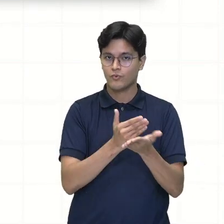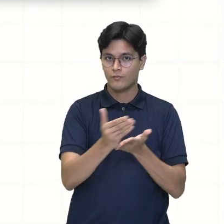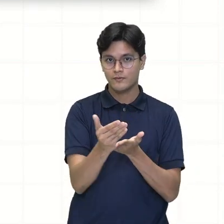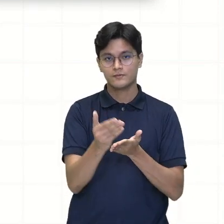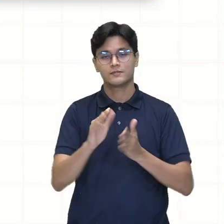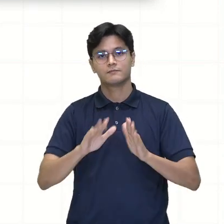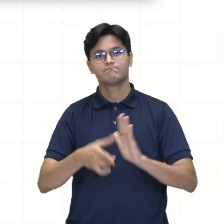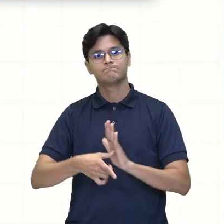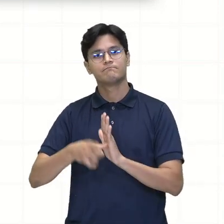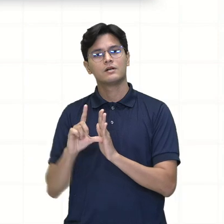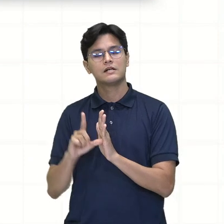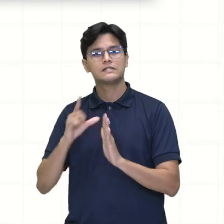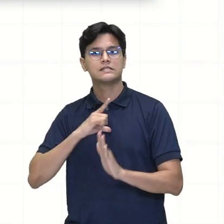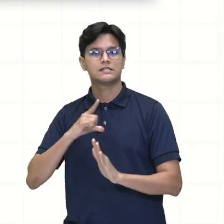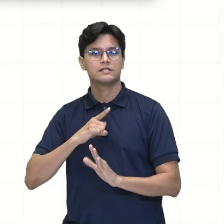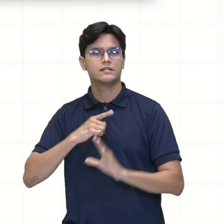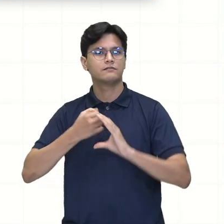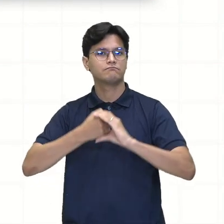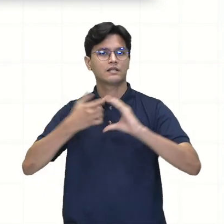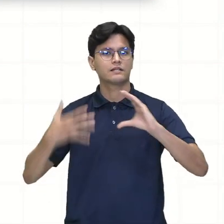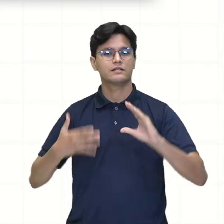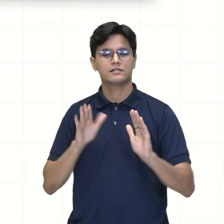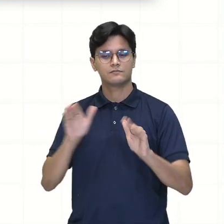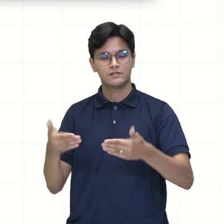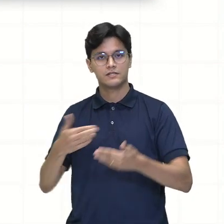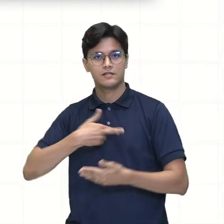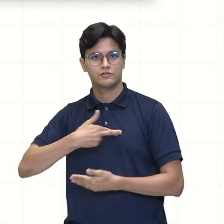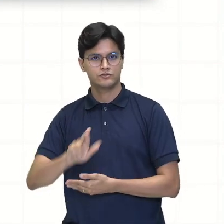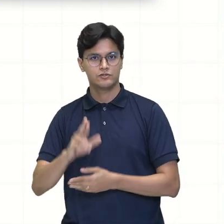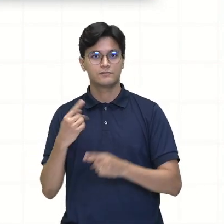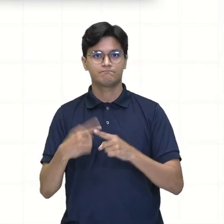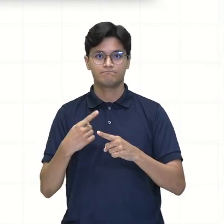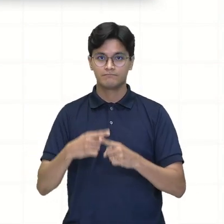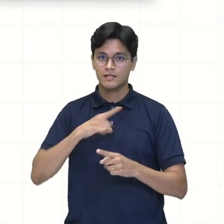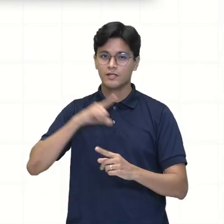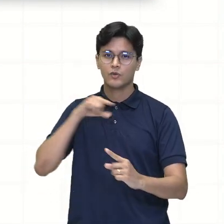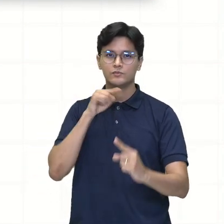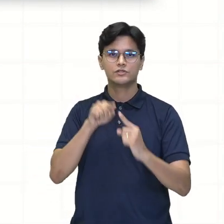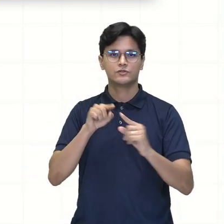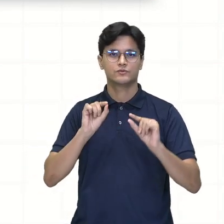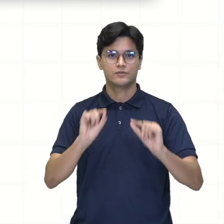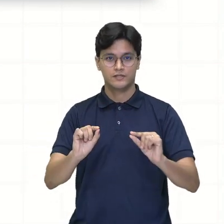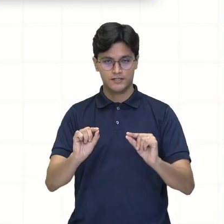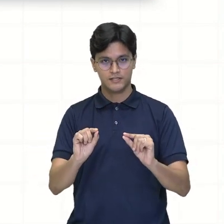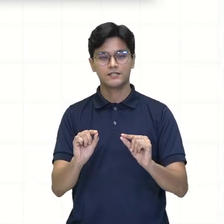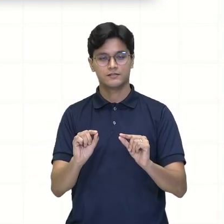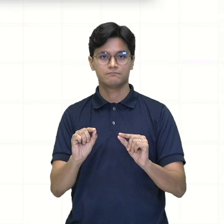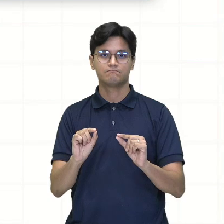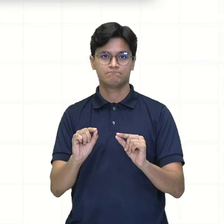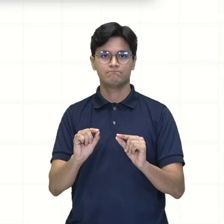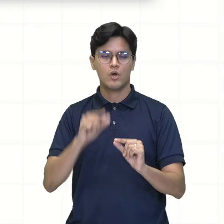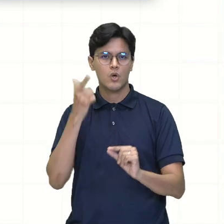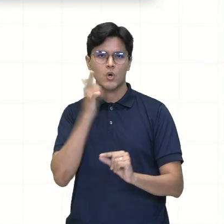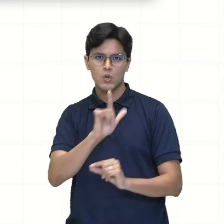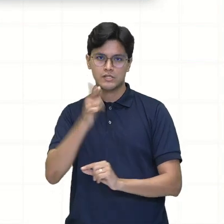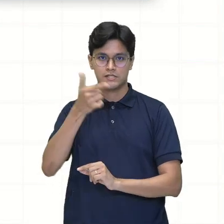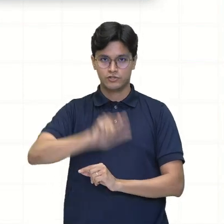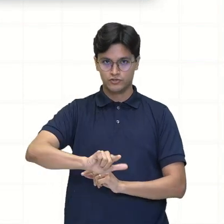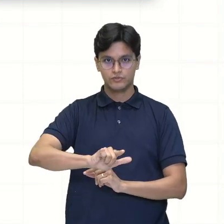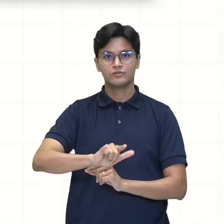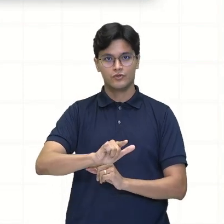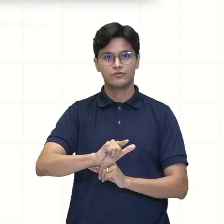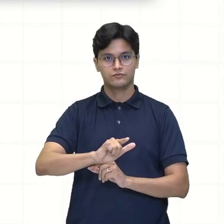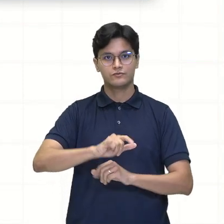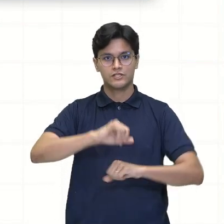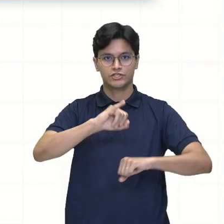tinha apenas esse caráter aqui, ó, religioso. Por quê? O objetivo deles era recuperar a cidade sagrada que